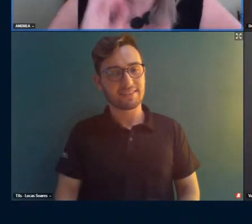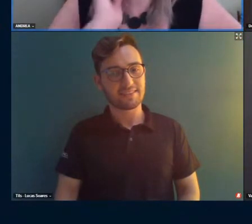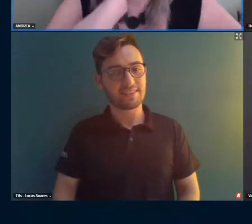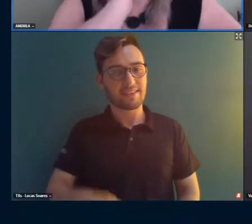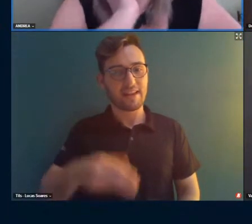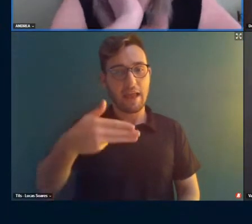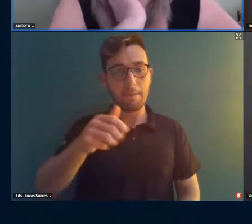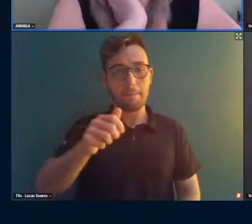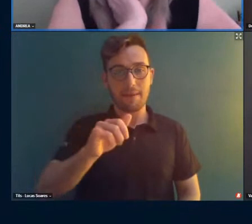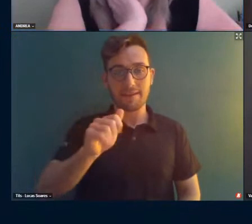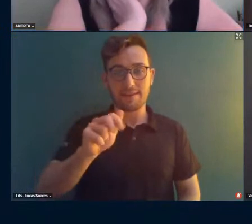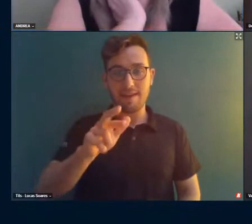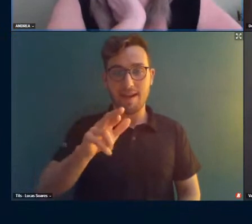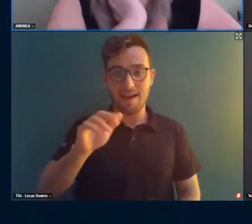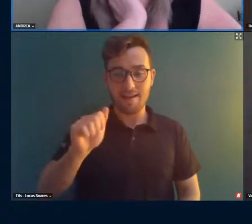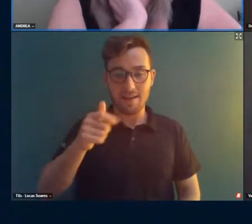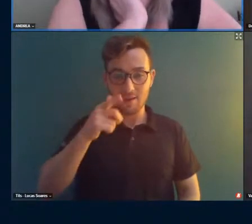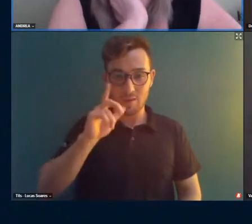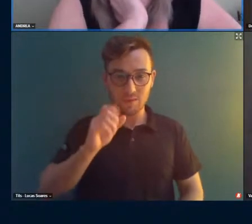Maiara?